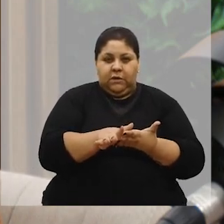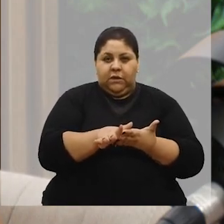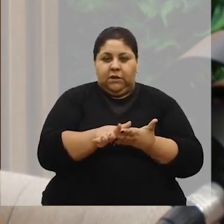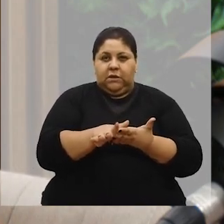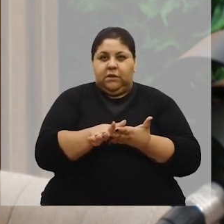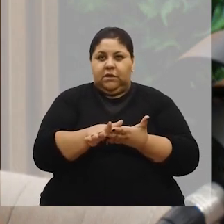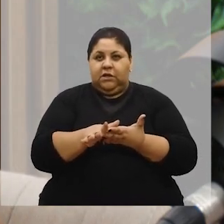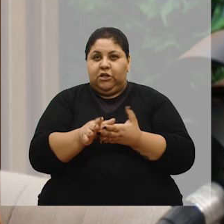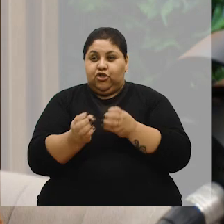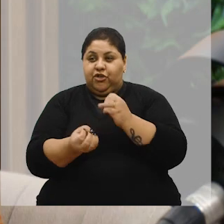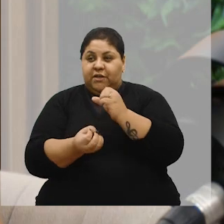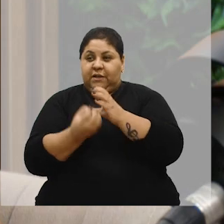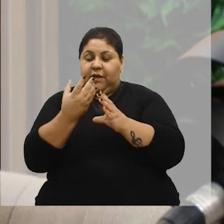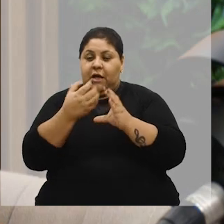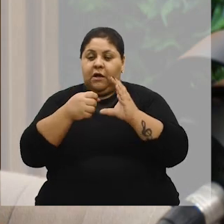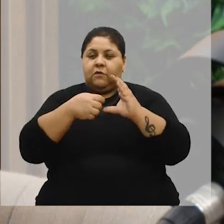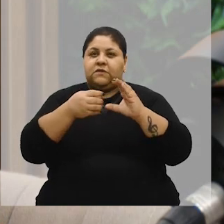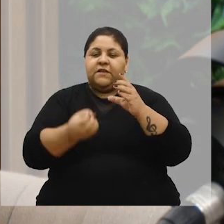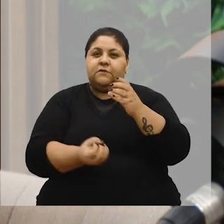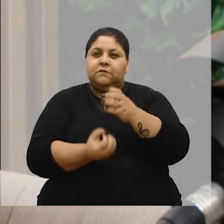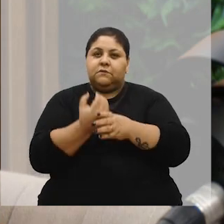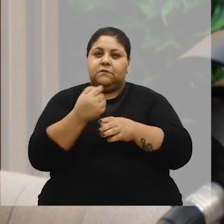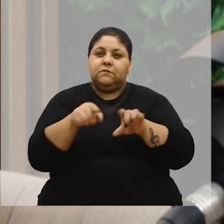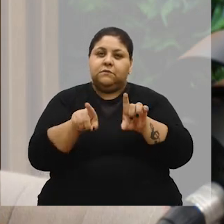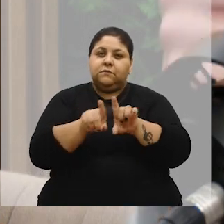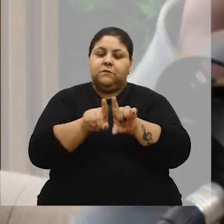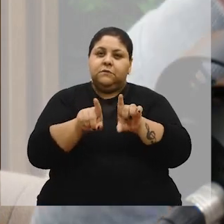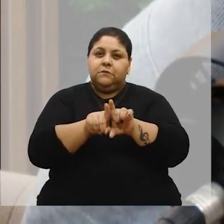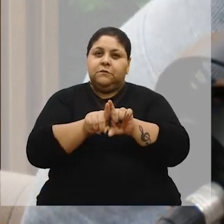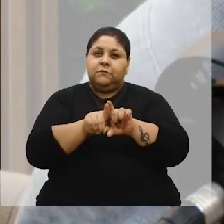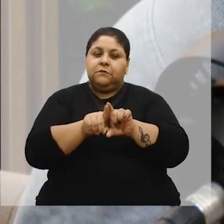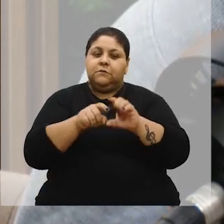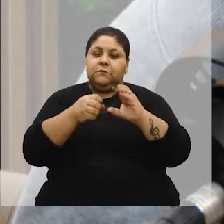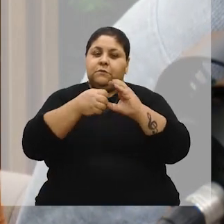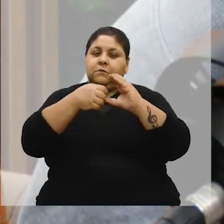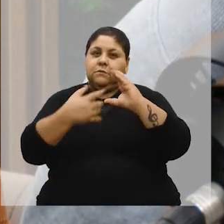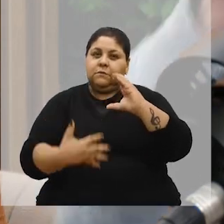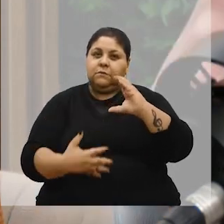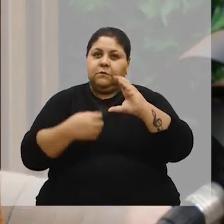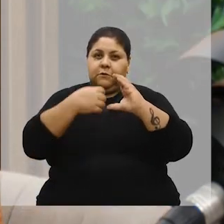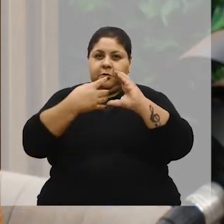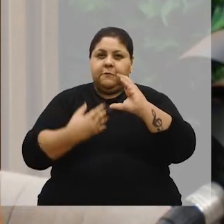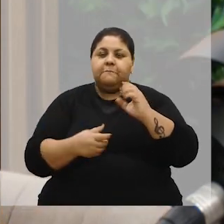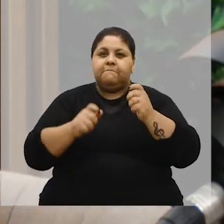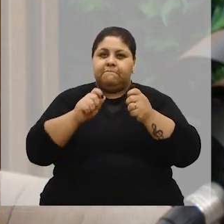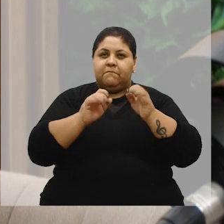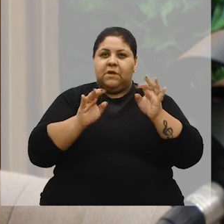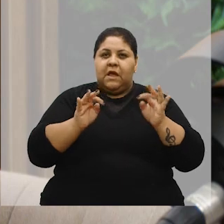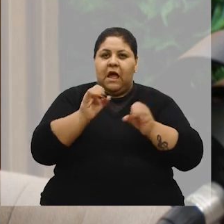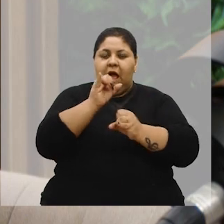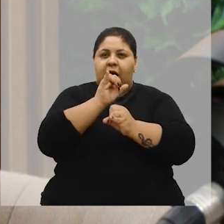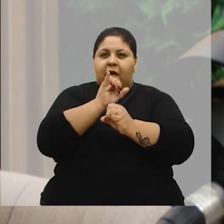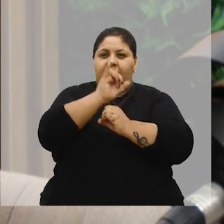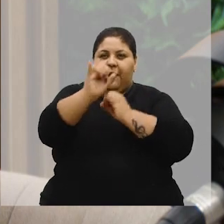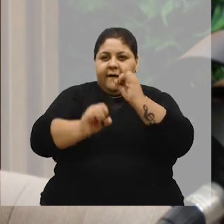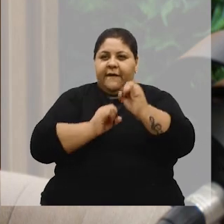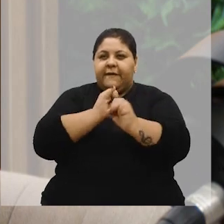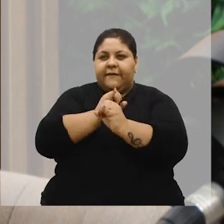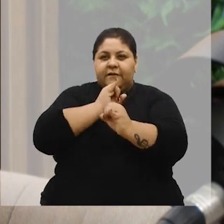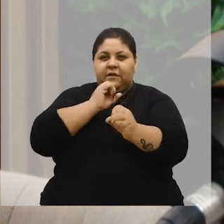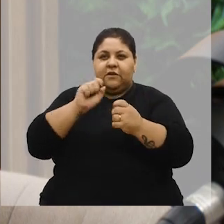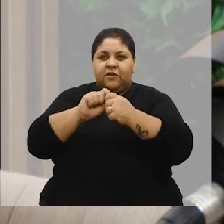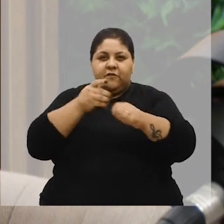criar conceitos antes das coisas, porque a era da internet, principalmente toda essa parte da tecnologia que surgiu, ela veio